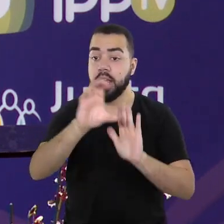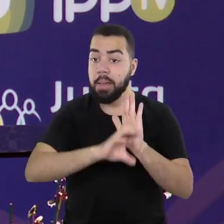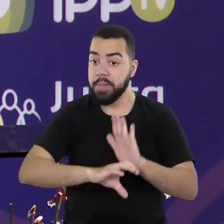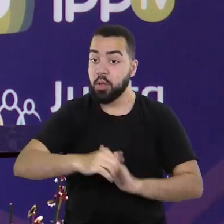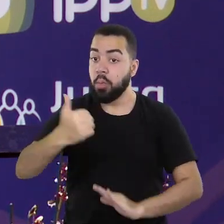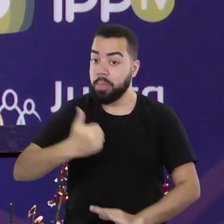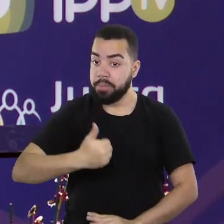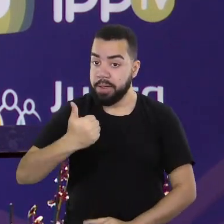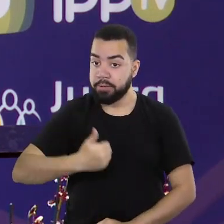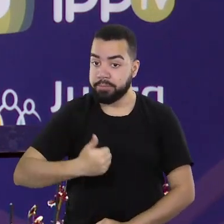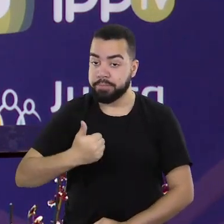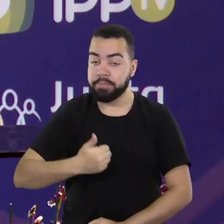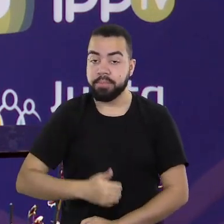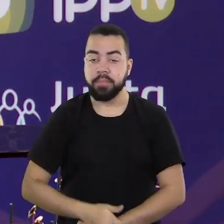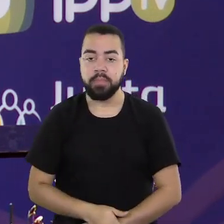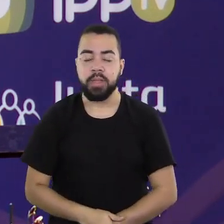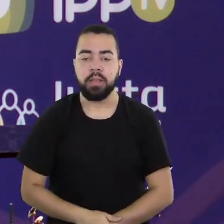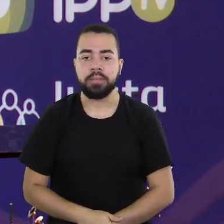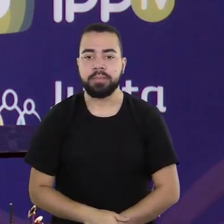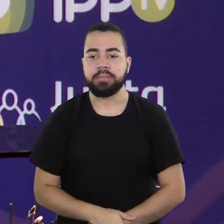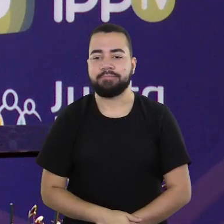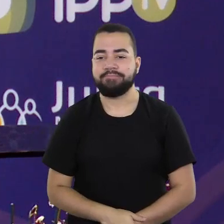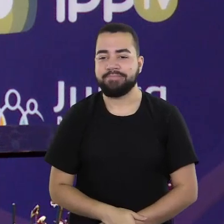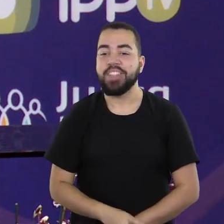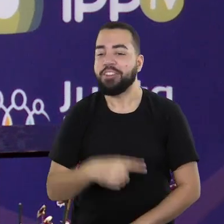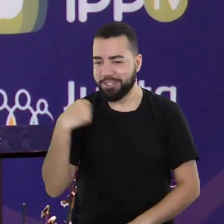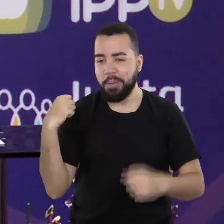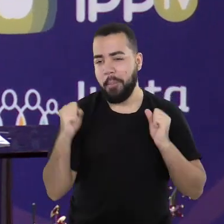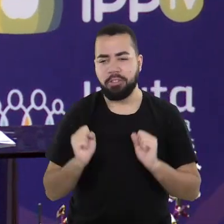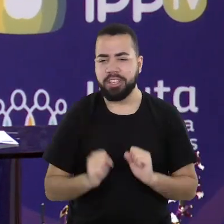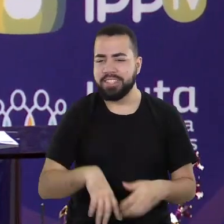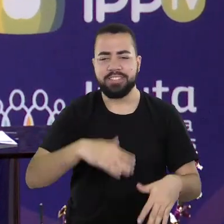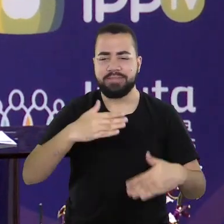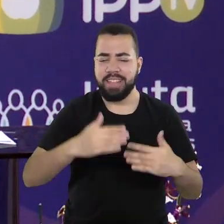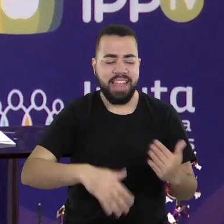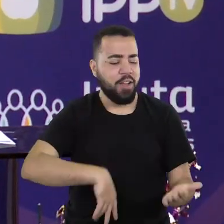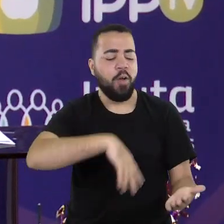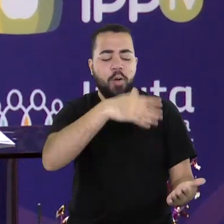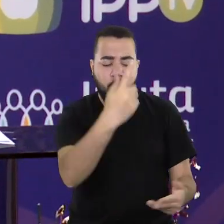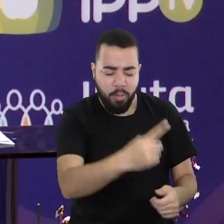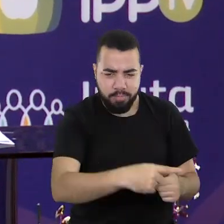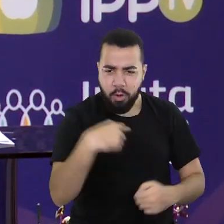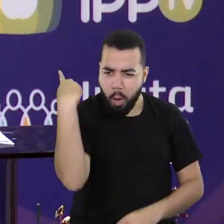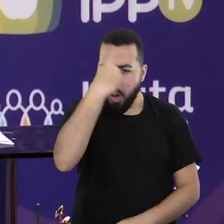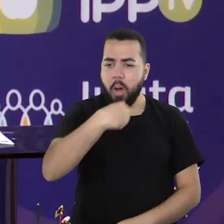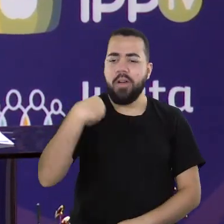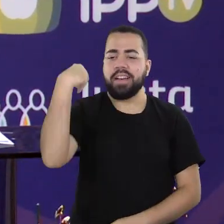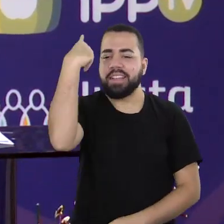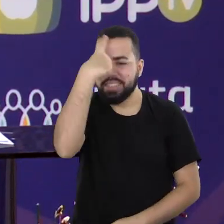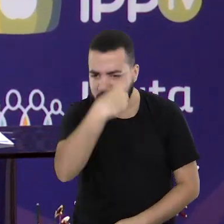A gente podia passar horas e horas aqui estudando sobre a compaixão de Jesus,